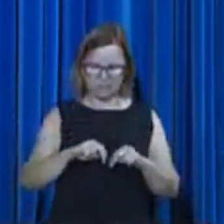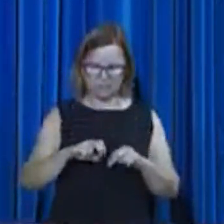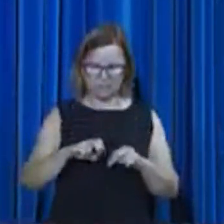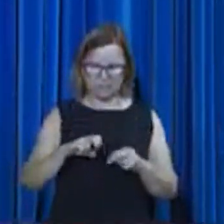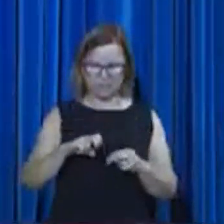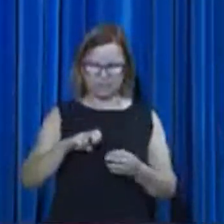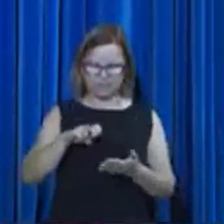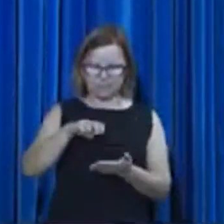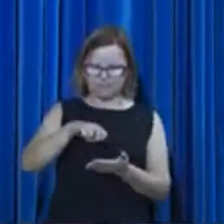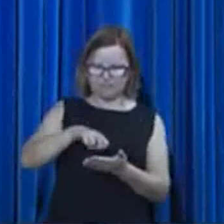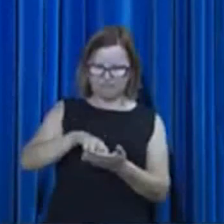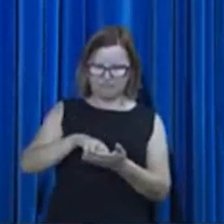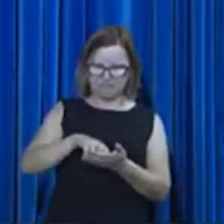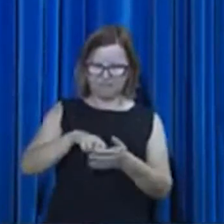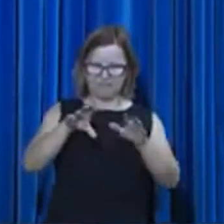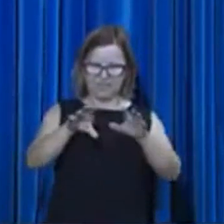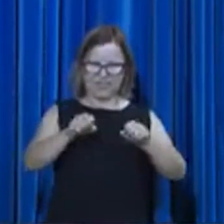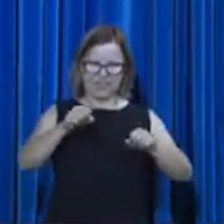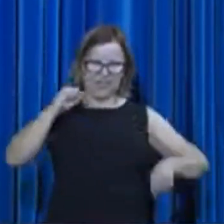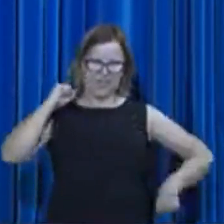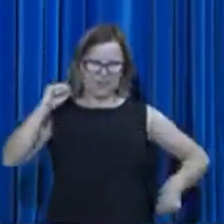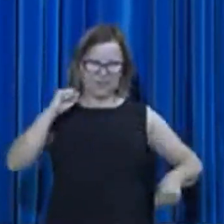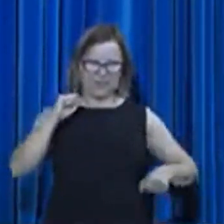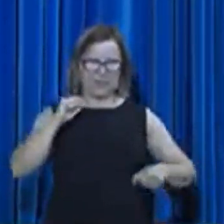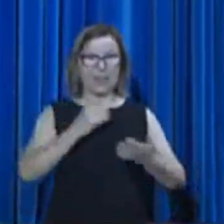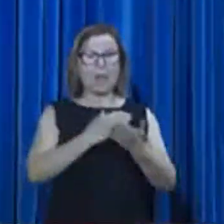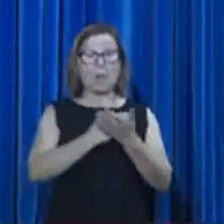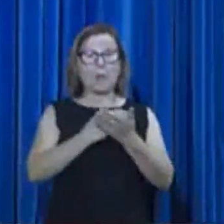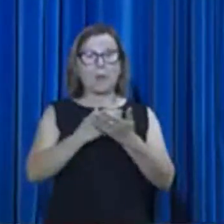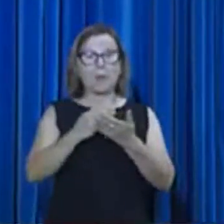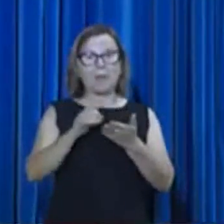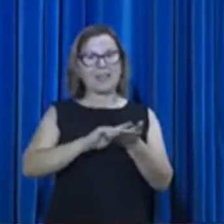pega a toalha, ele vai lavar aqueles pés